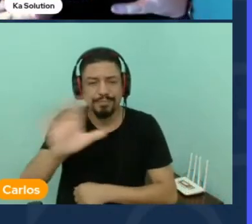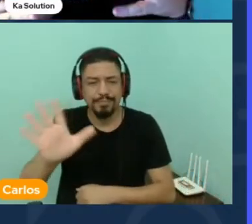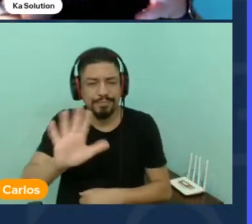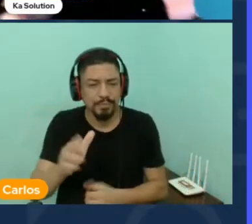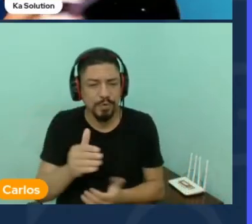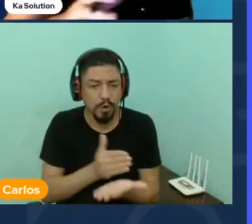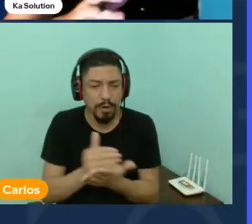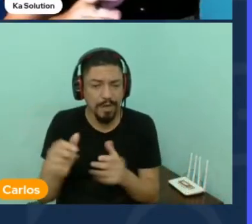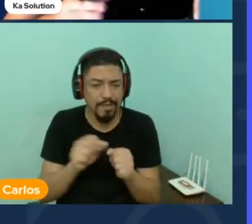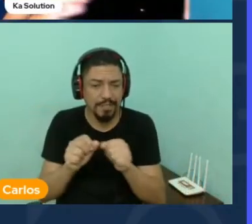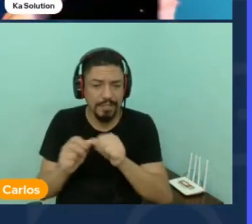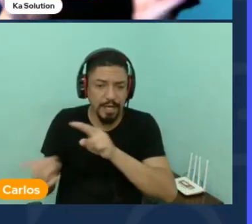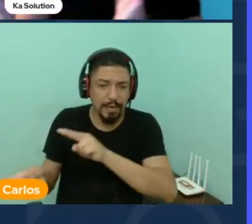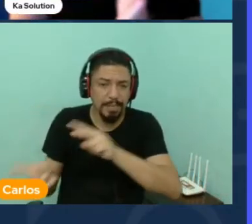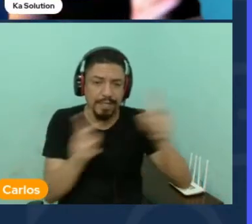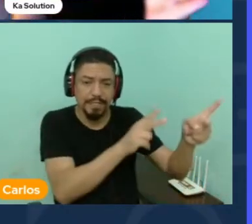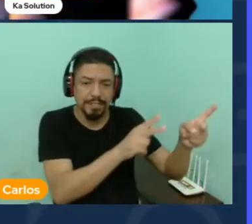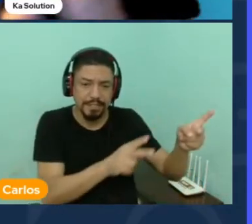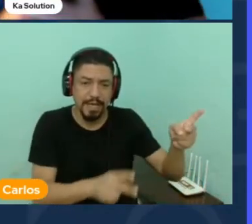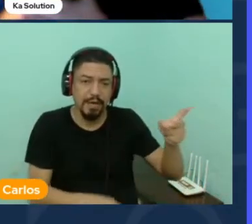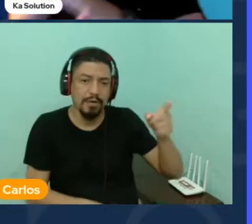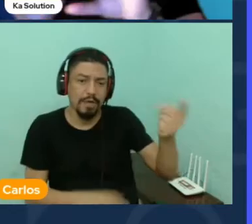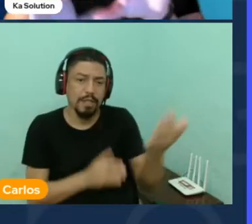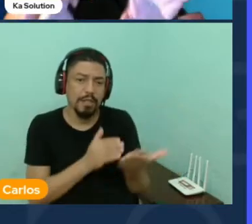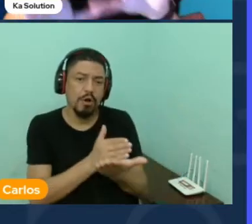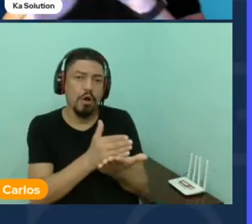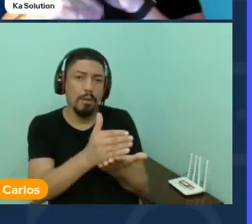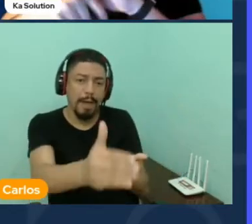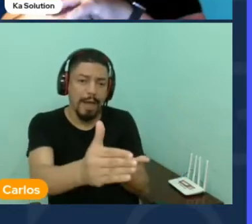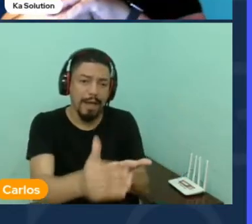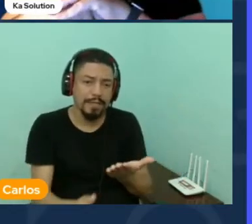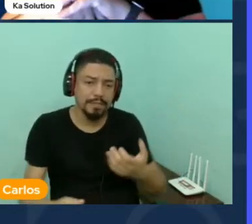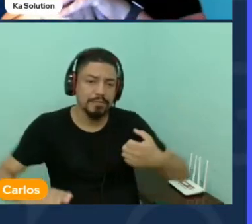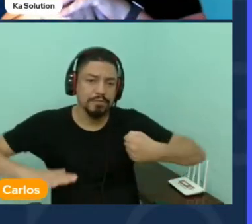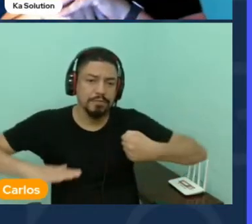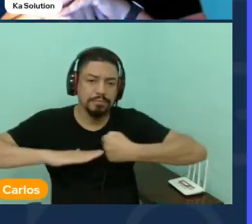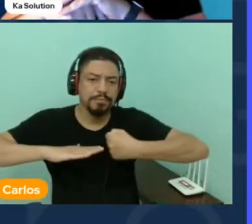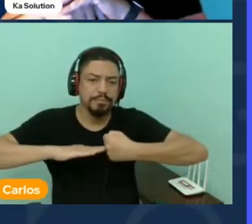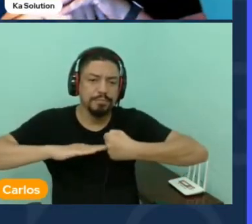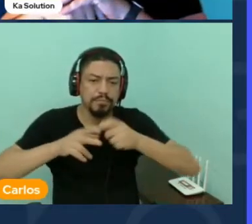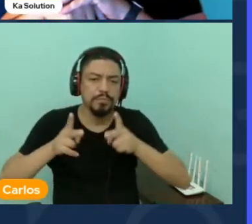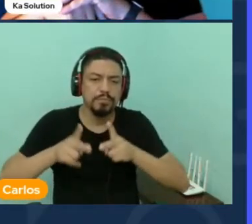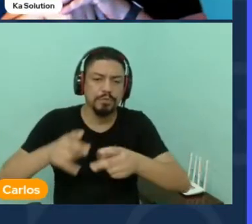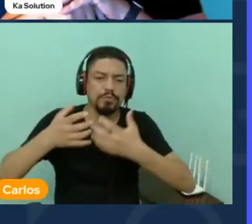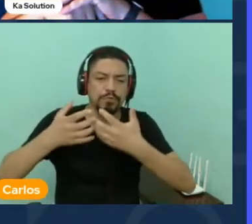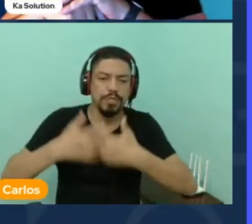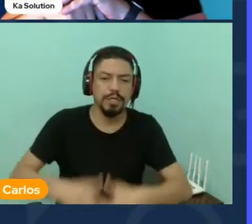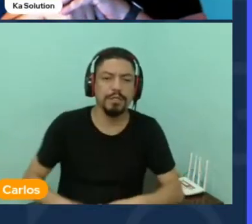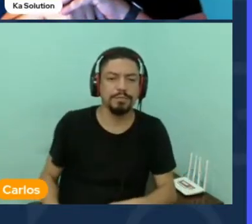inicio a migração começa a acontecer, o meu banco de dados continua funcionando.